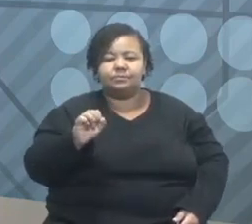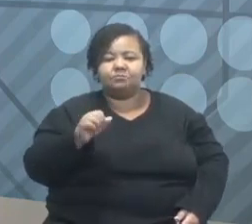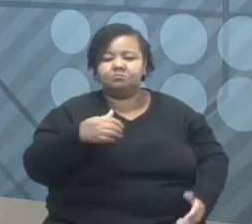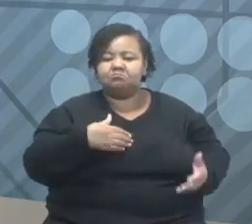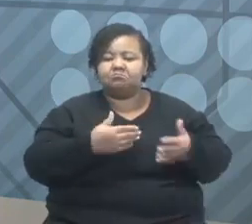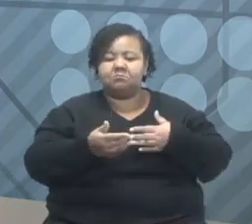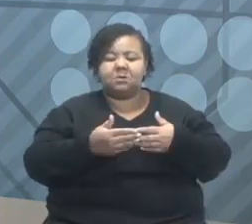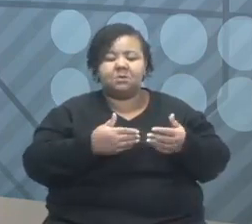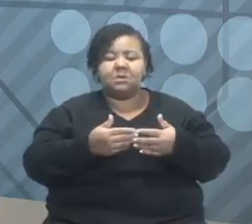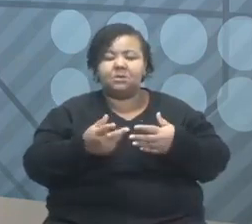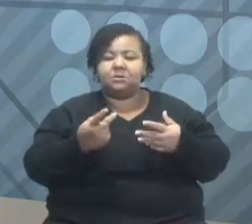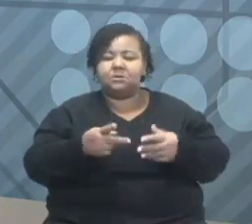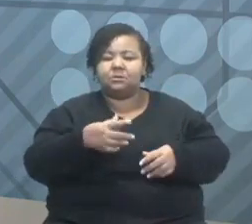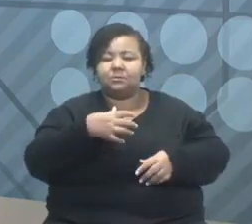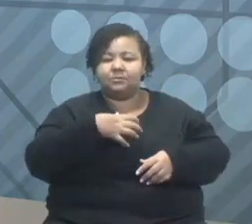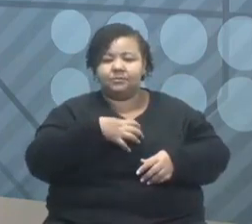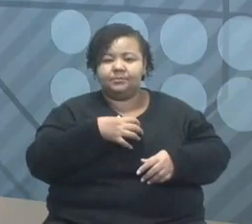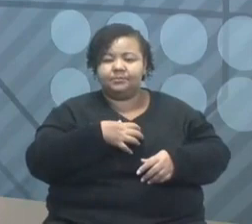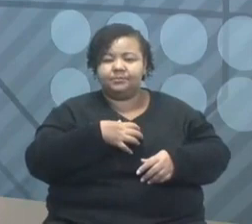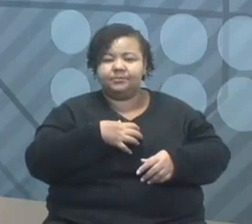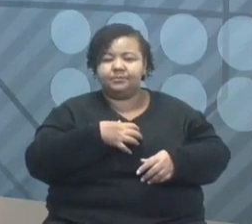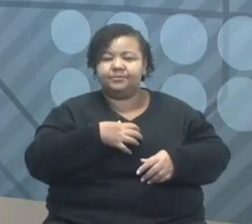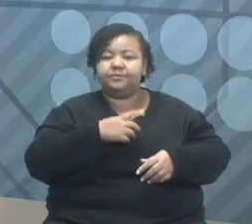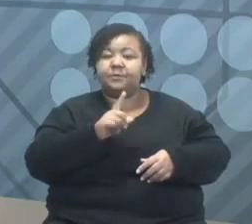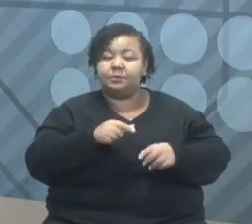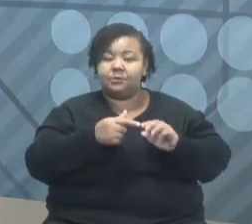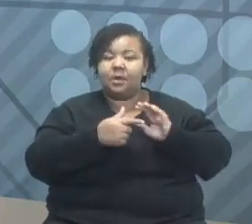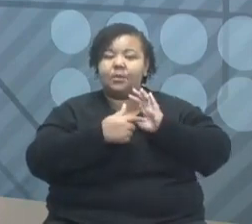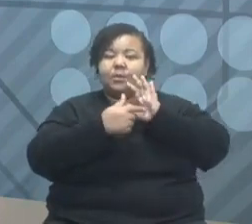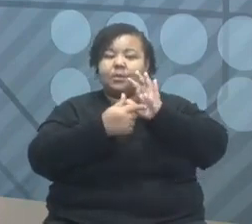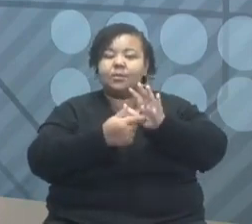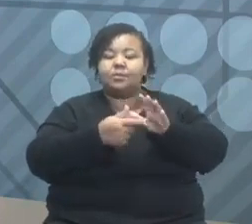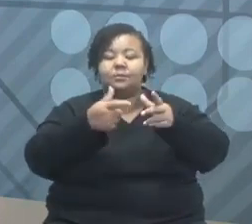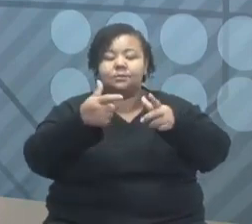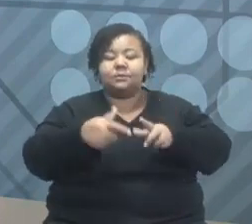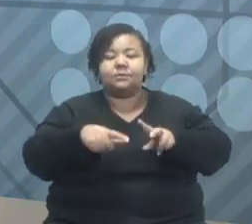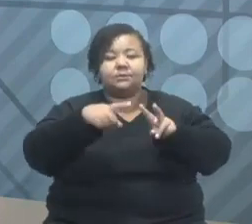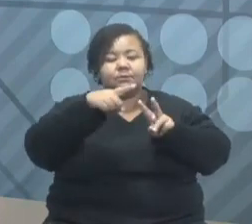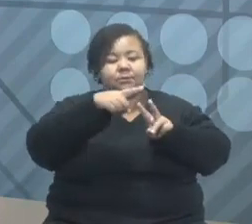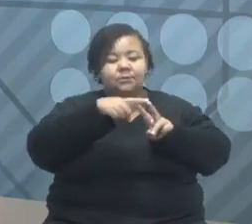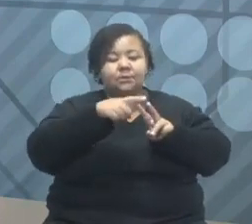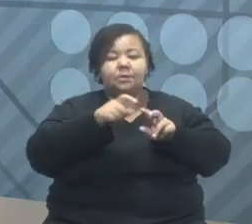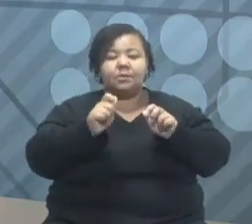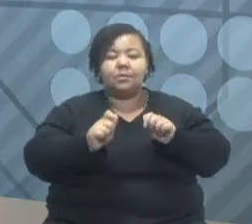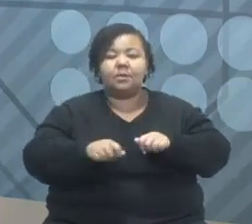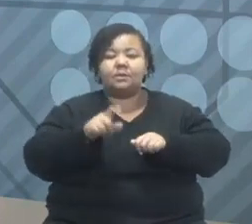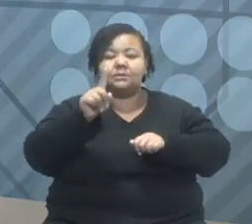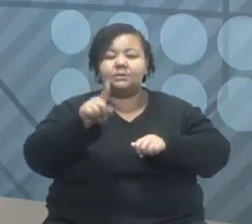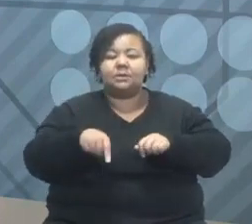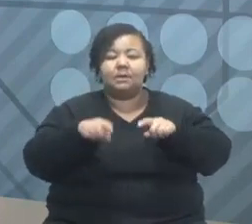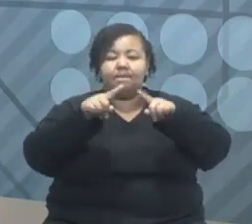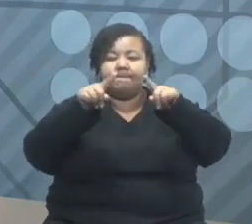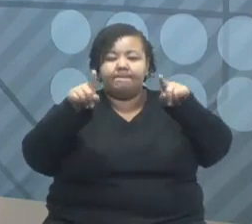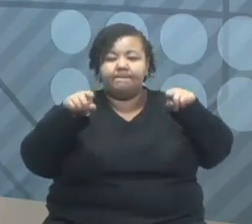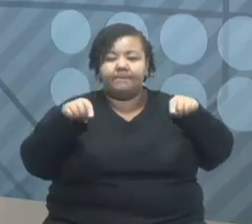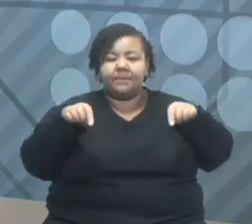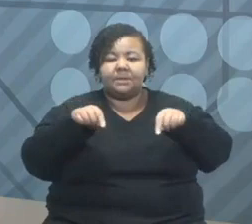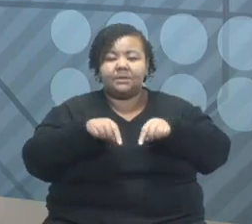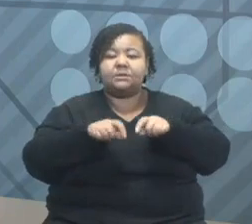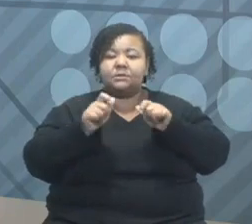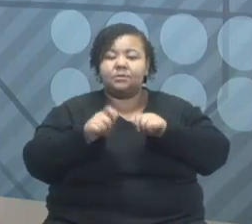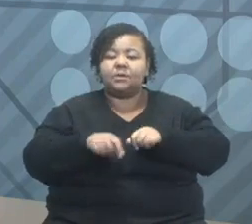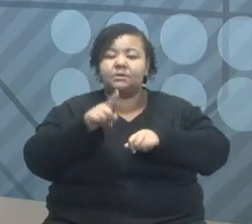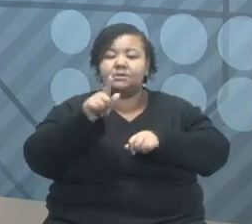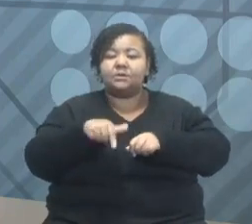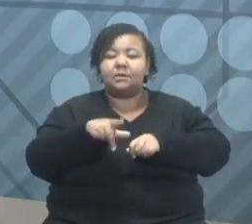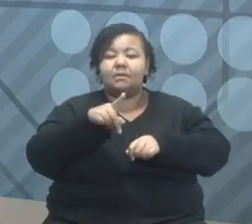sua natureza? Eu não trouxe para você que um espaço vetorial pode ser uma matriz, pode ser um polinômio? Então, os seus elementos eles apresentam